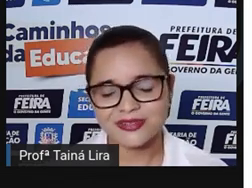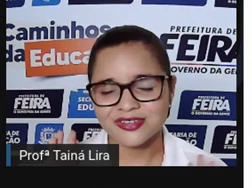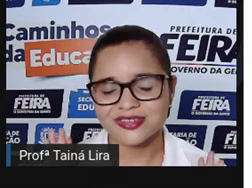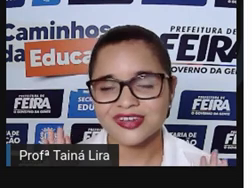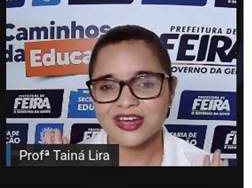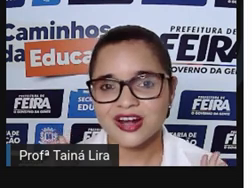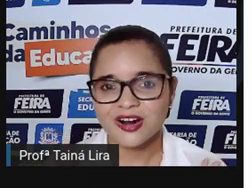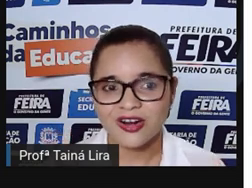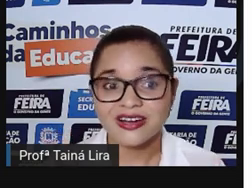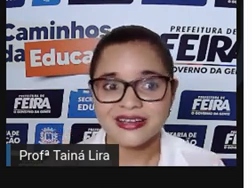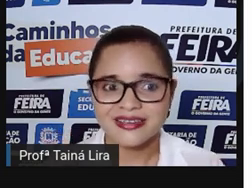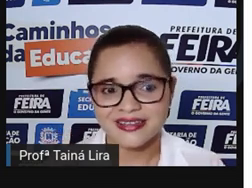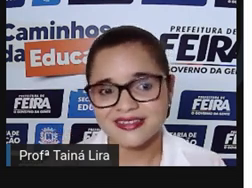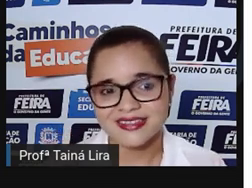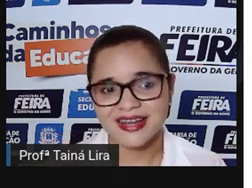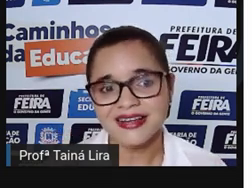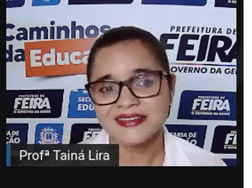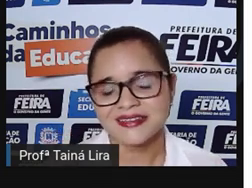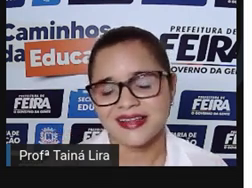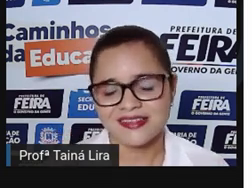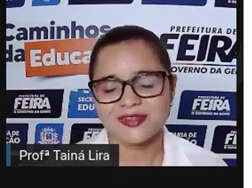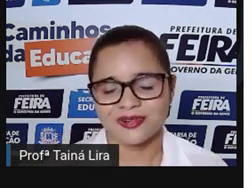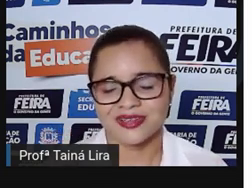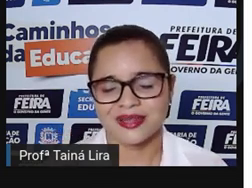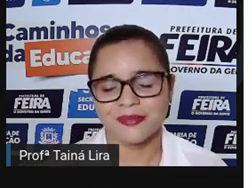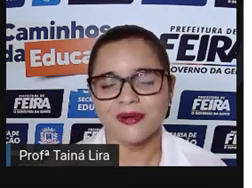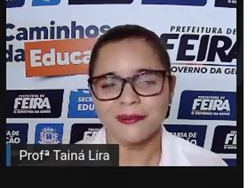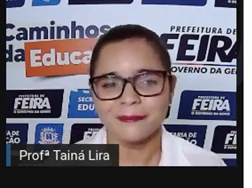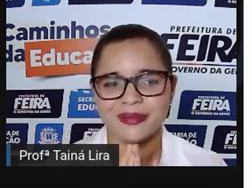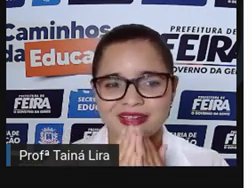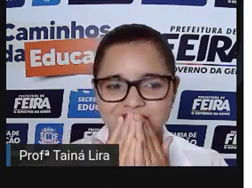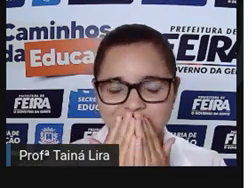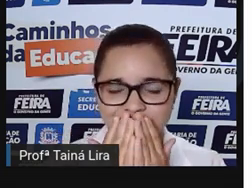aí com seus coleguinhas, tá? Na escola, tá